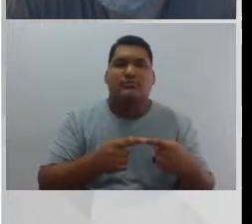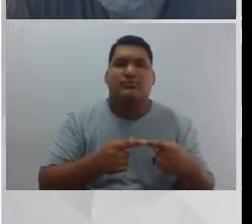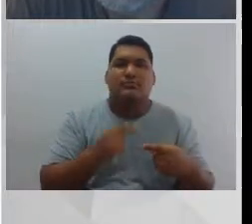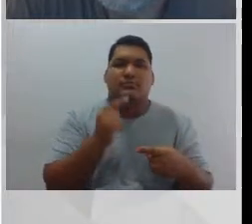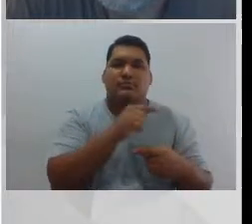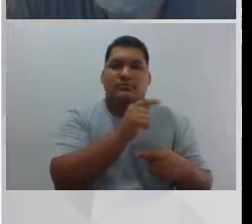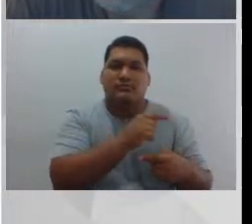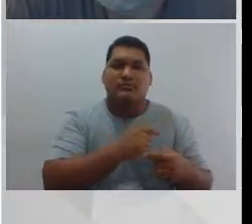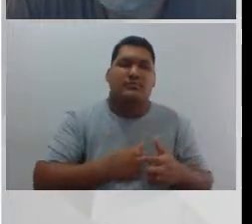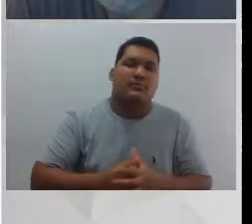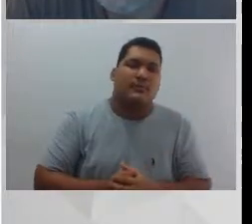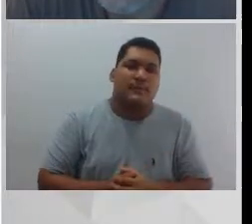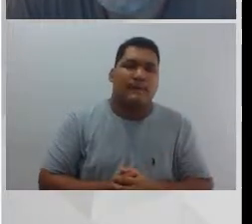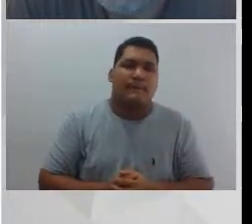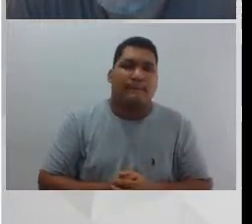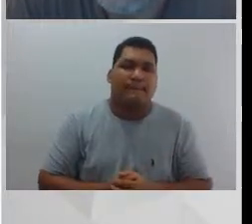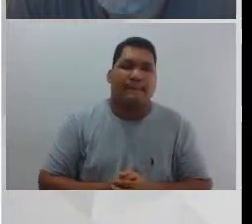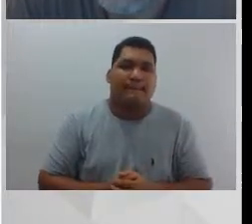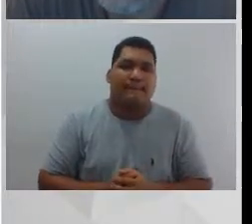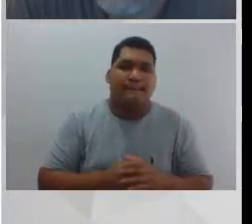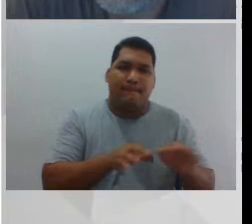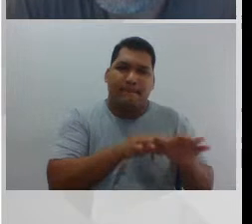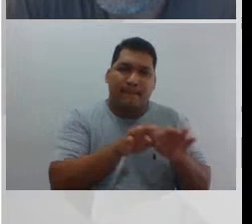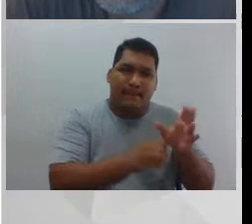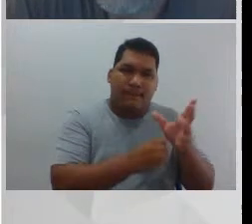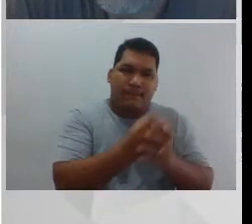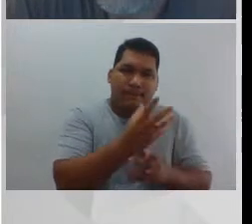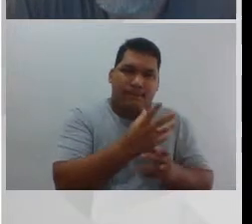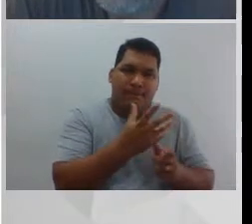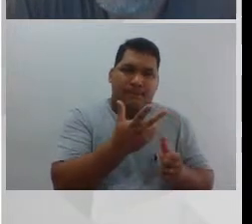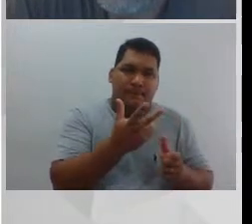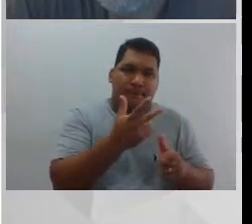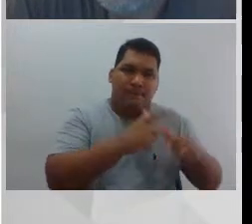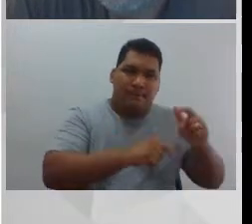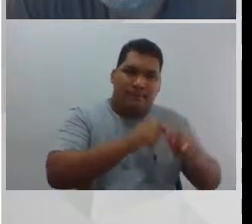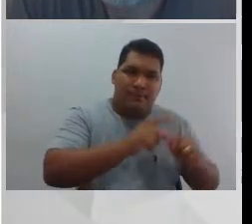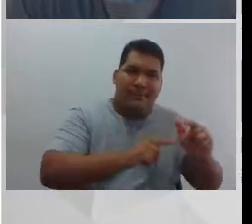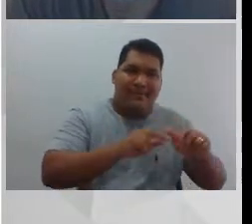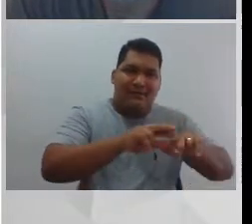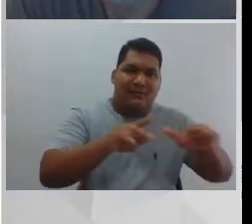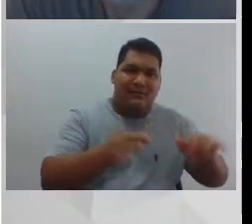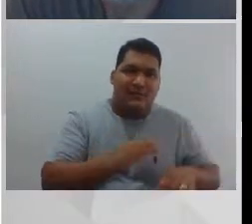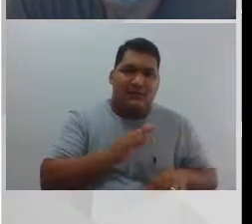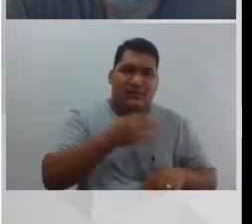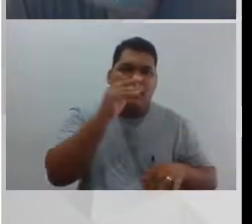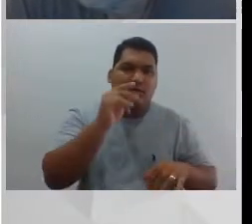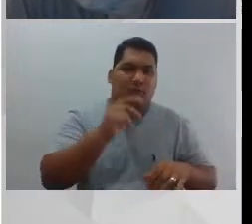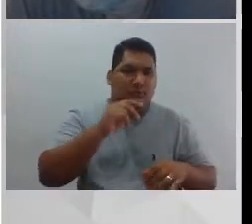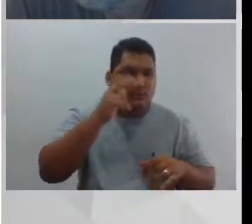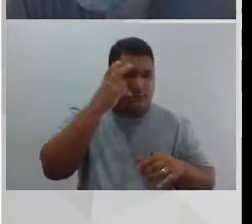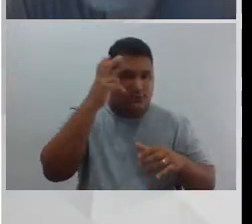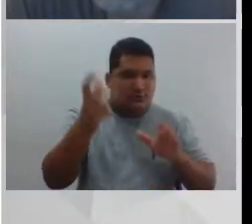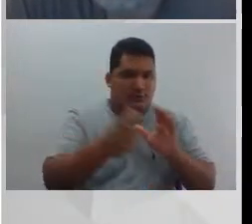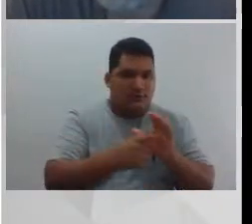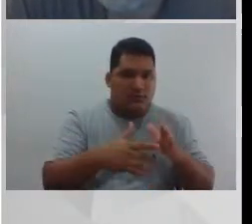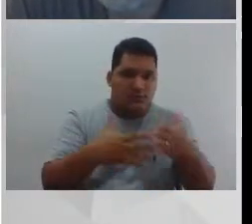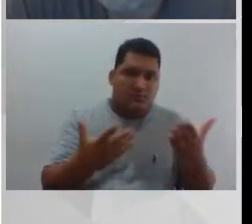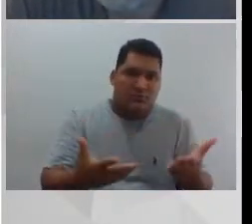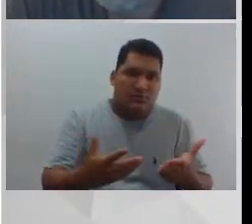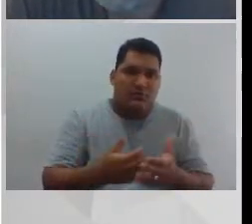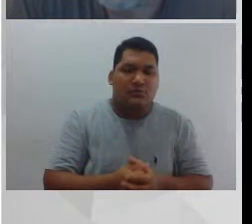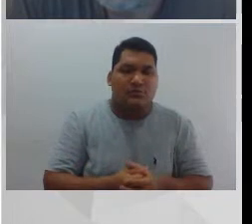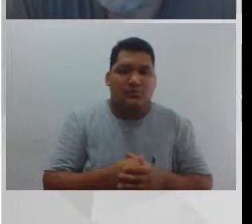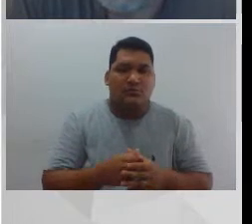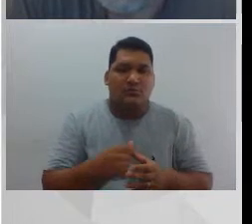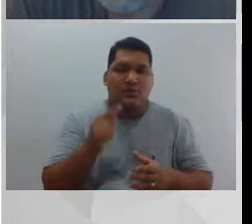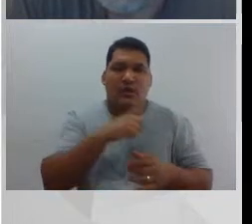de aprendizado de máquinas, para várias técnicas de inteligência artificial. Então, para ser bom em